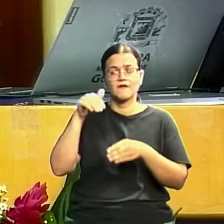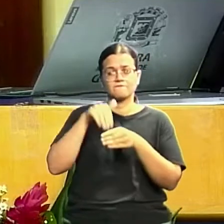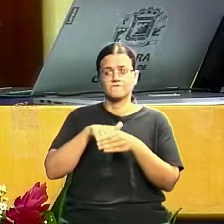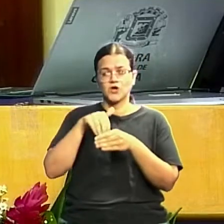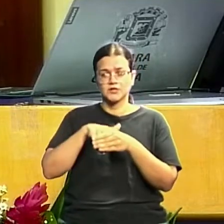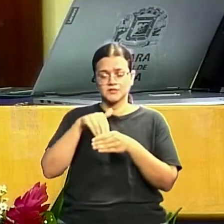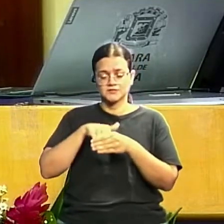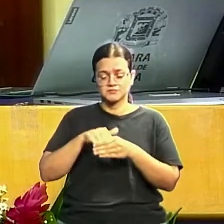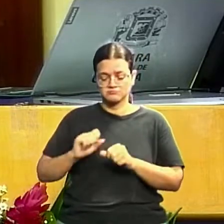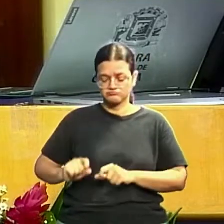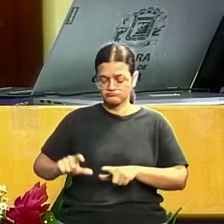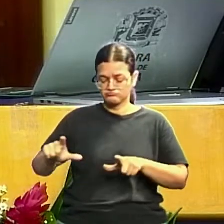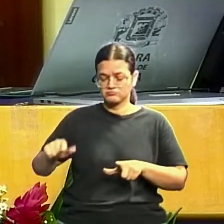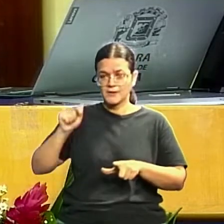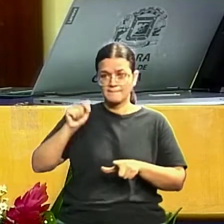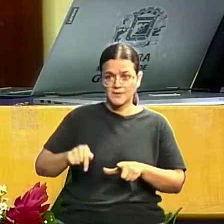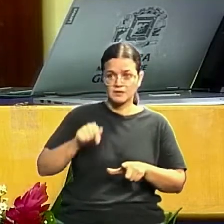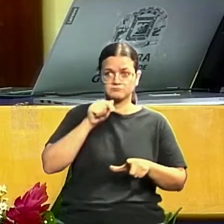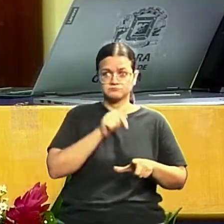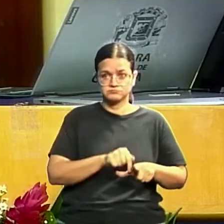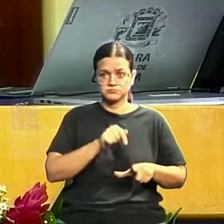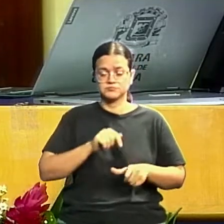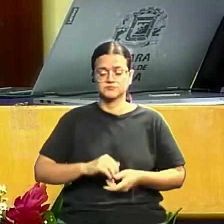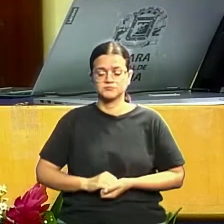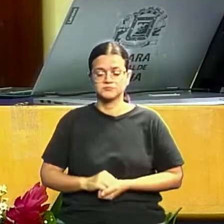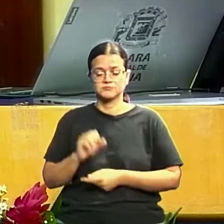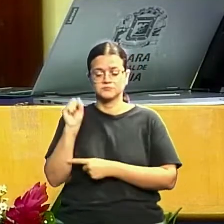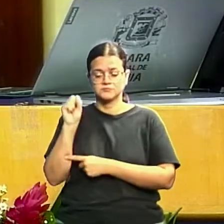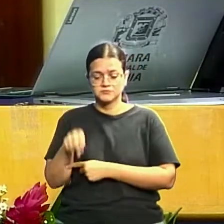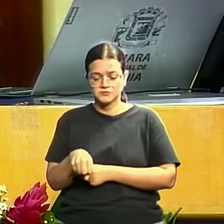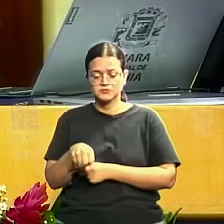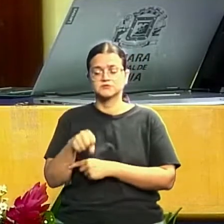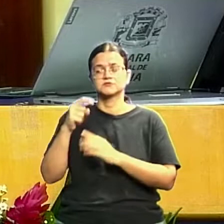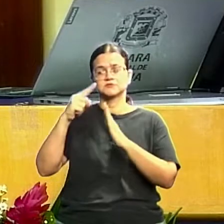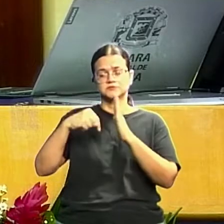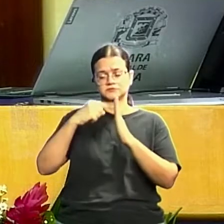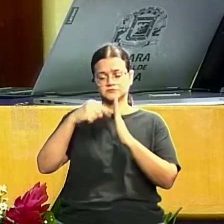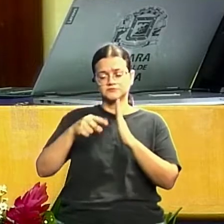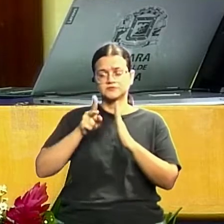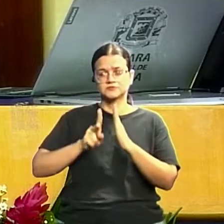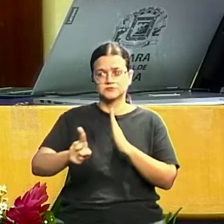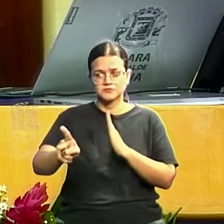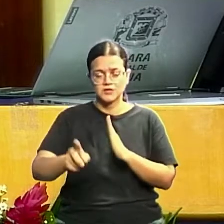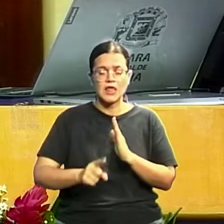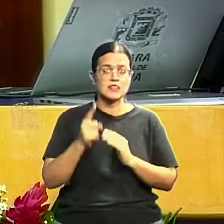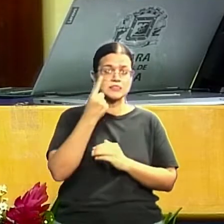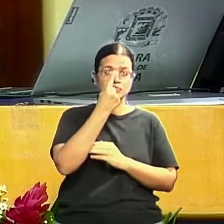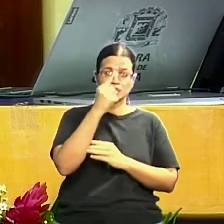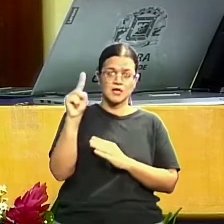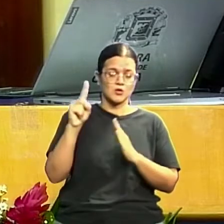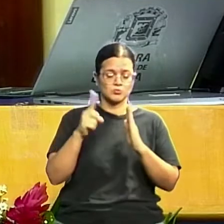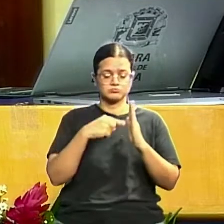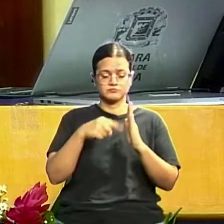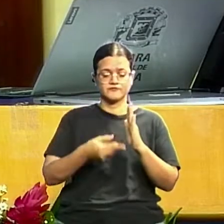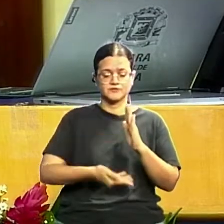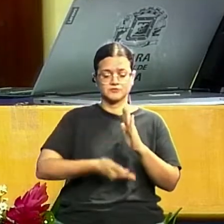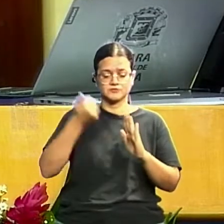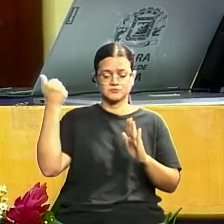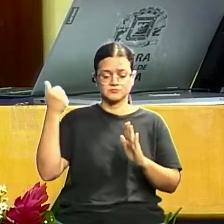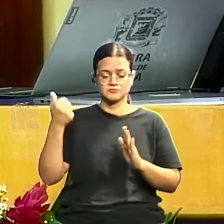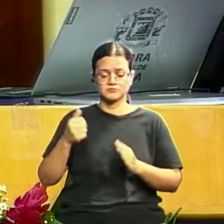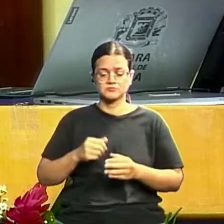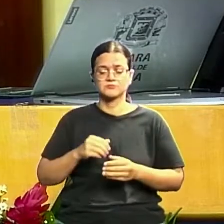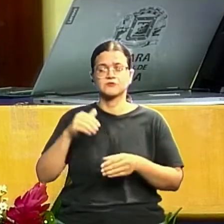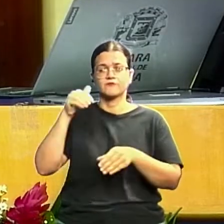Em votação no painel eletrônico. Se mantém o veto, não rejeita o veto.